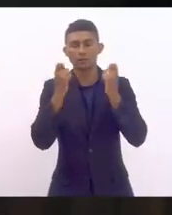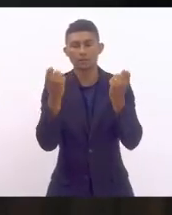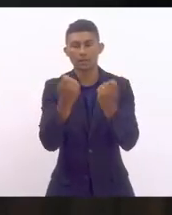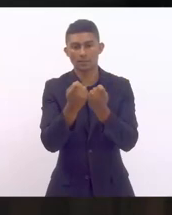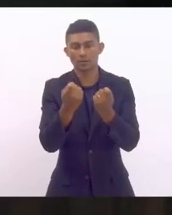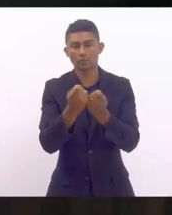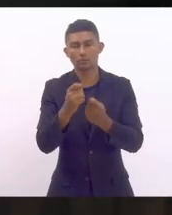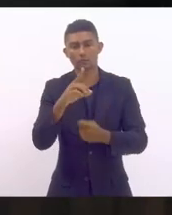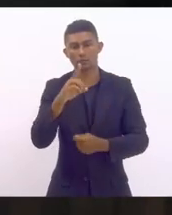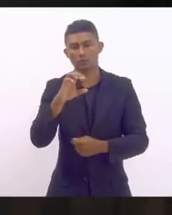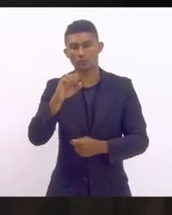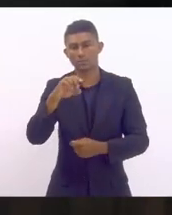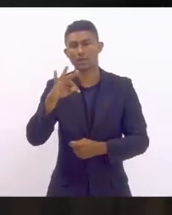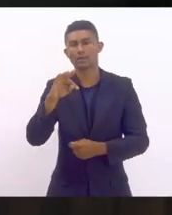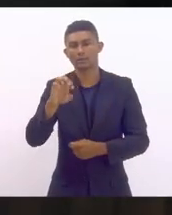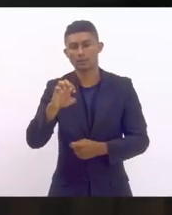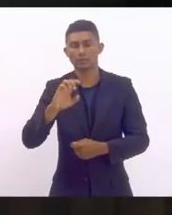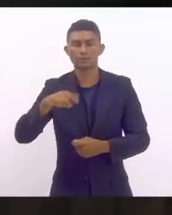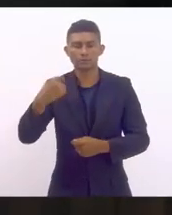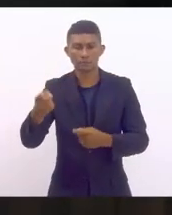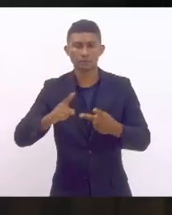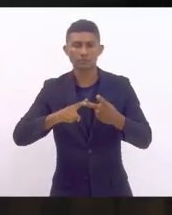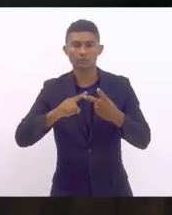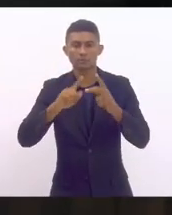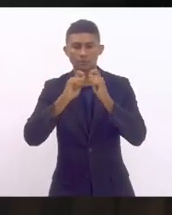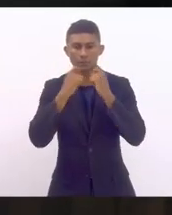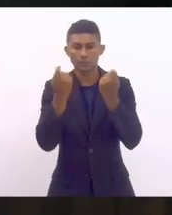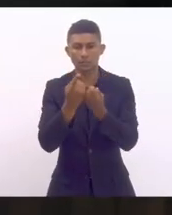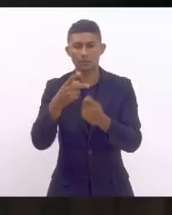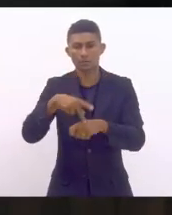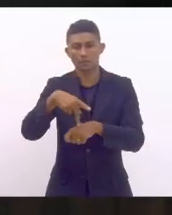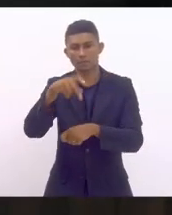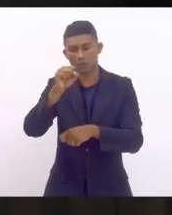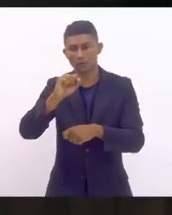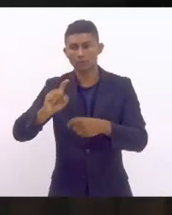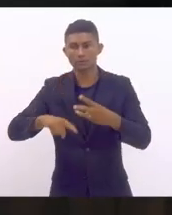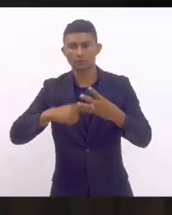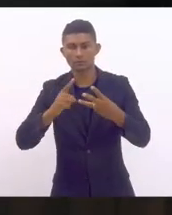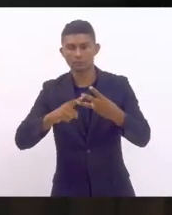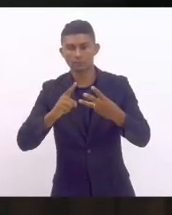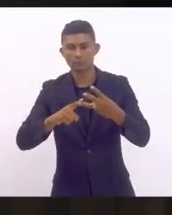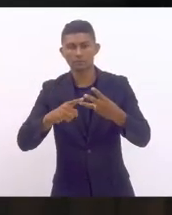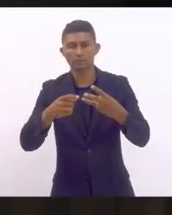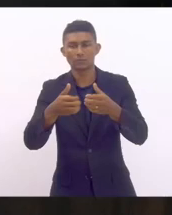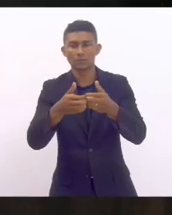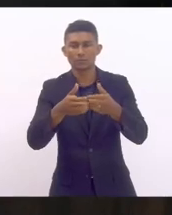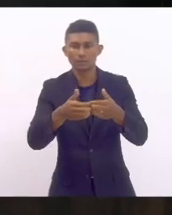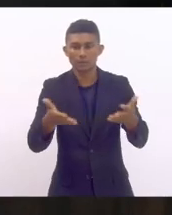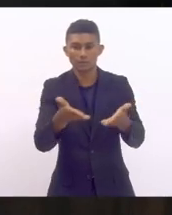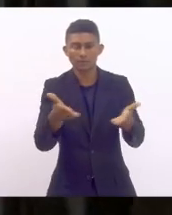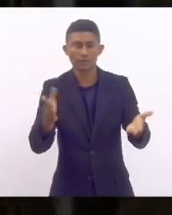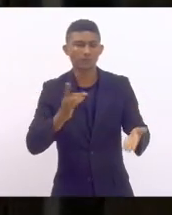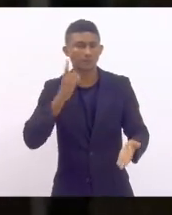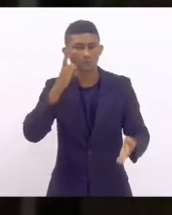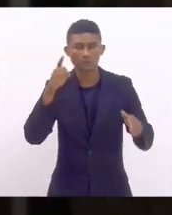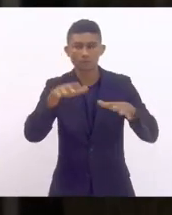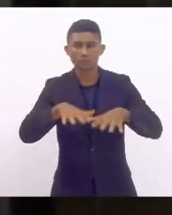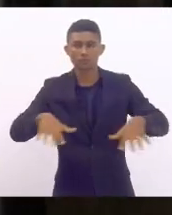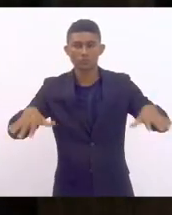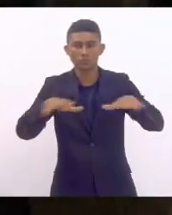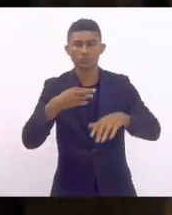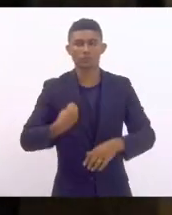depois é associação dos pós-graduandos E aí vamos abrir aqui para os deputados presentes